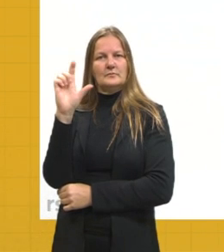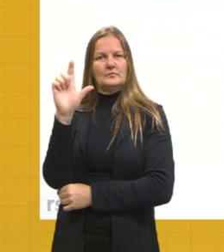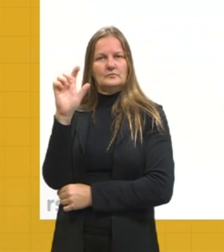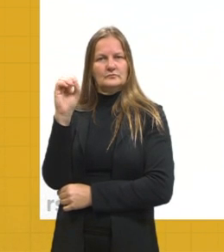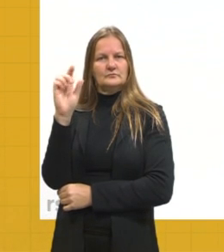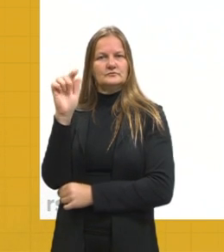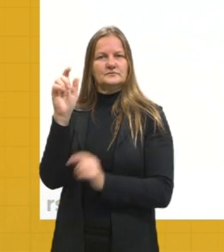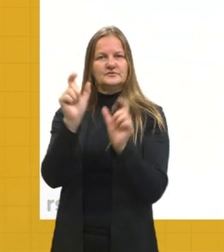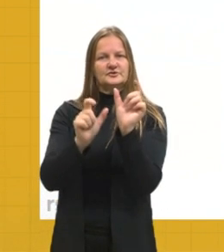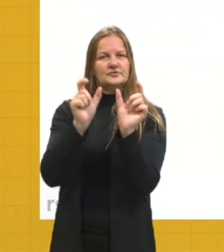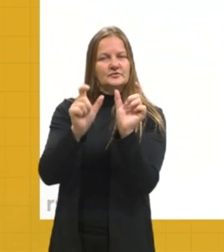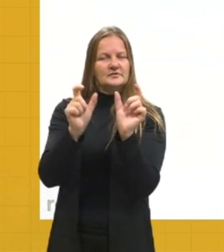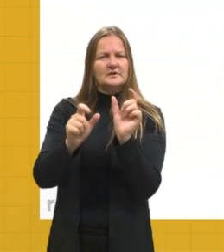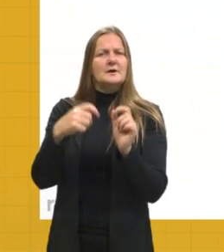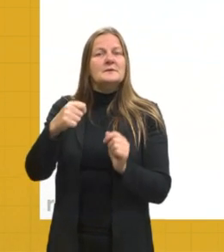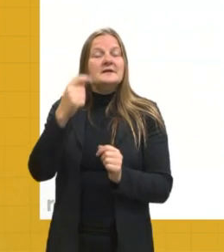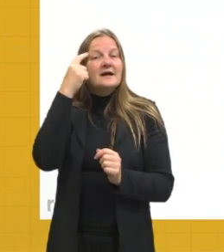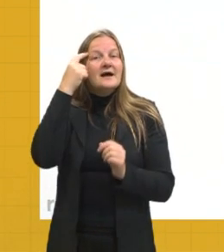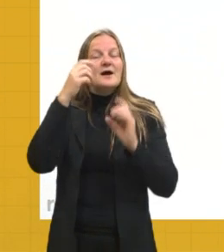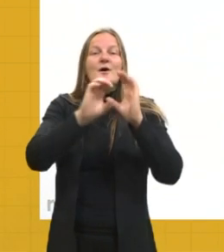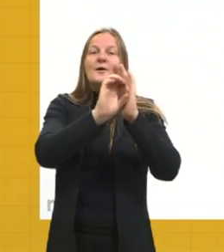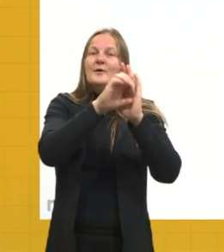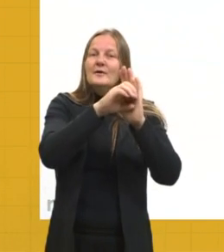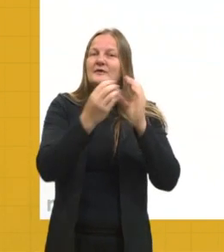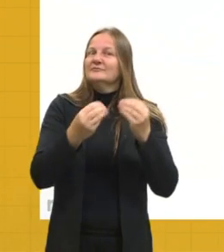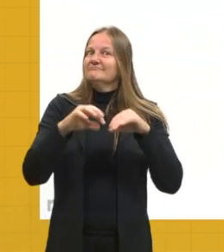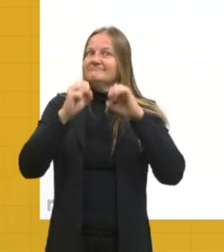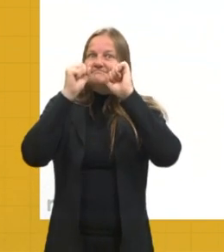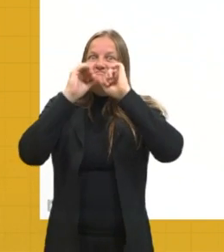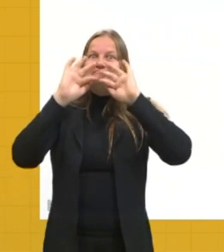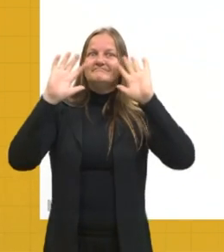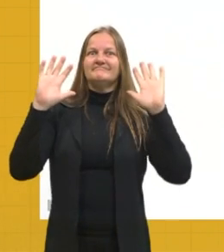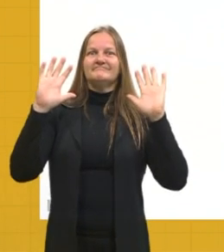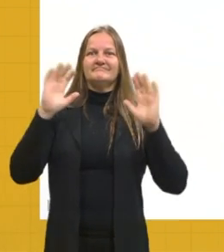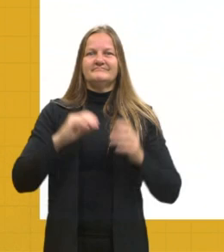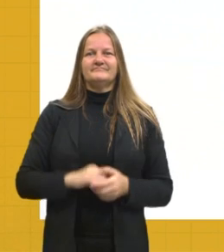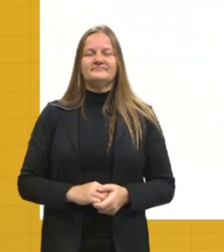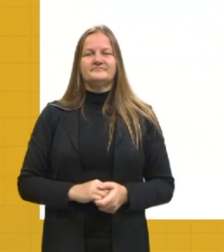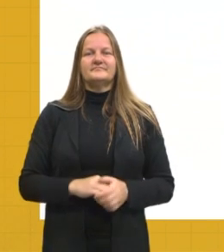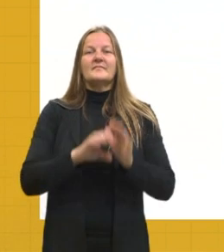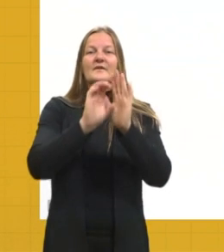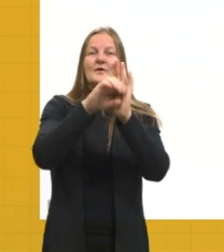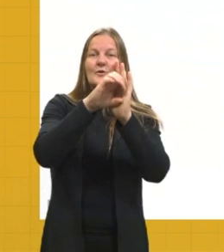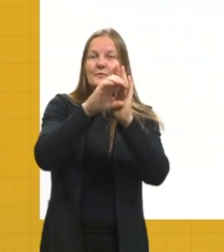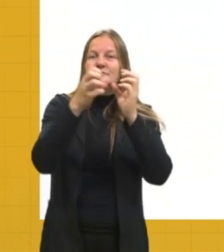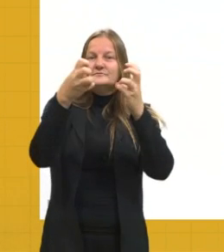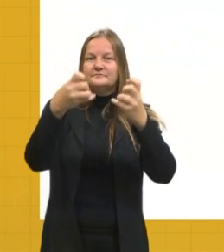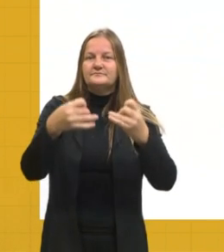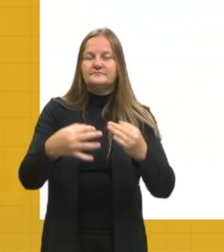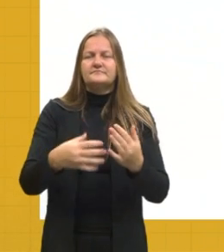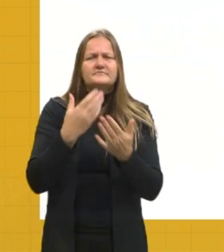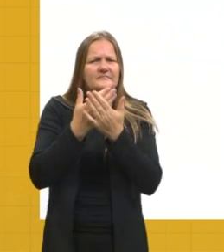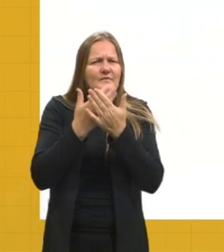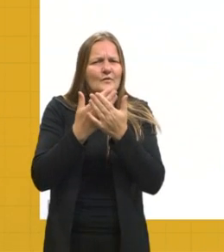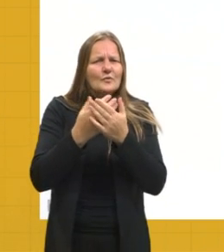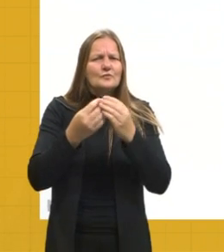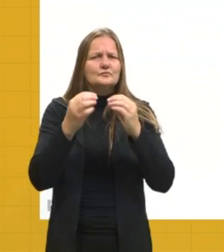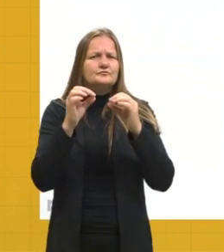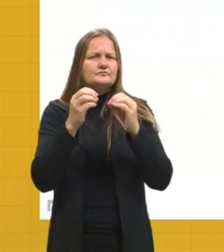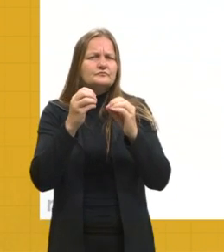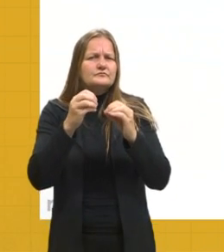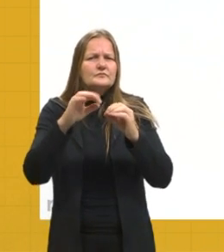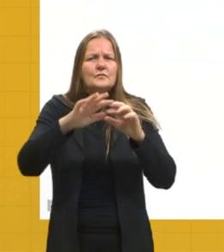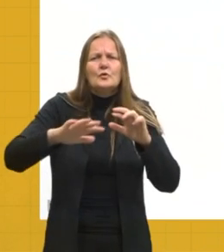conceitos sem entender que conceito é esse. A morfologia vai ser o estudo do aspecto,